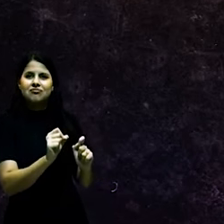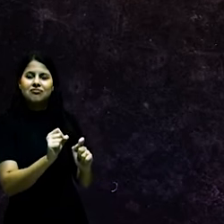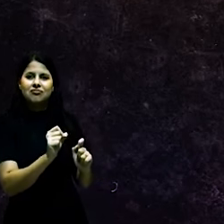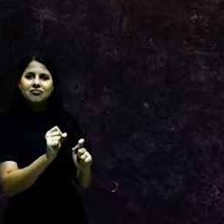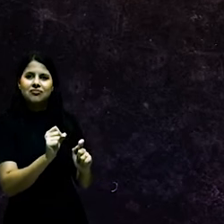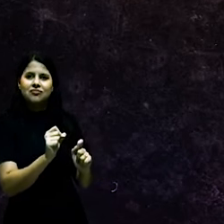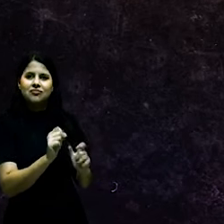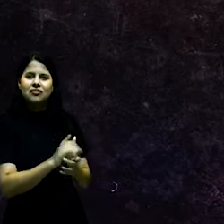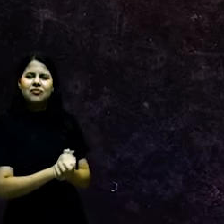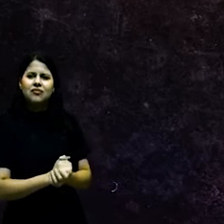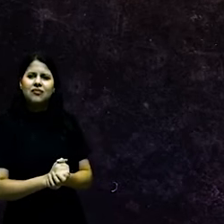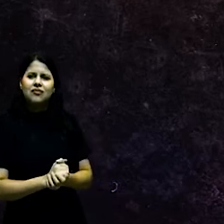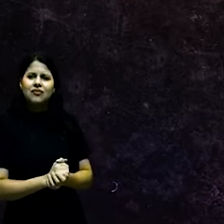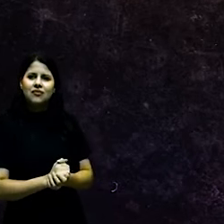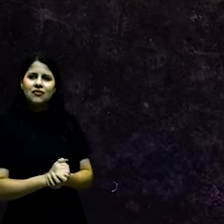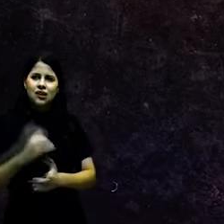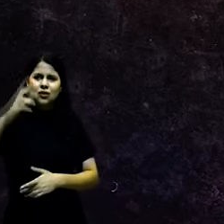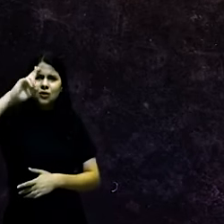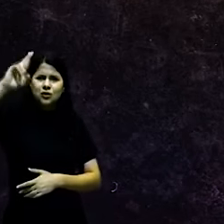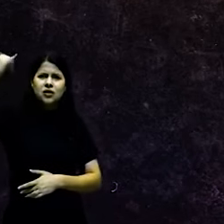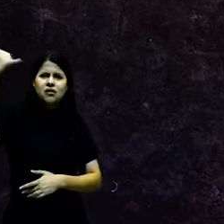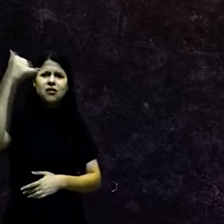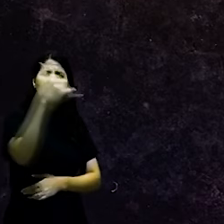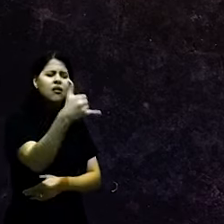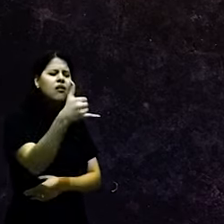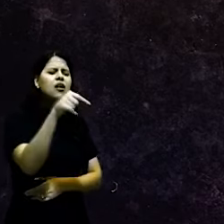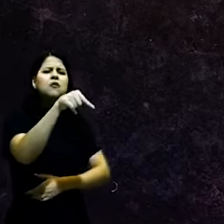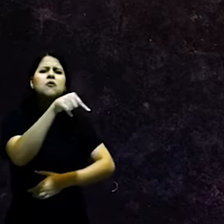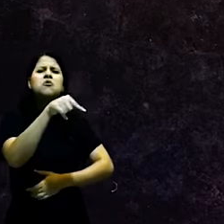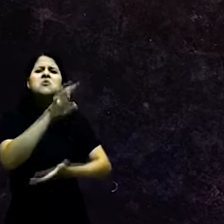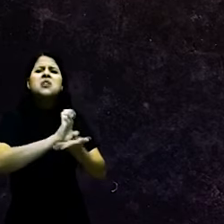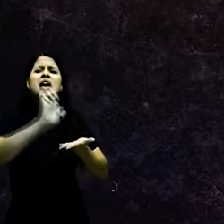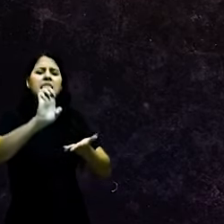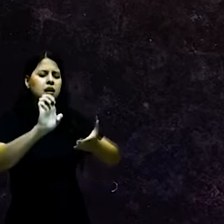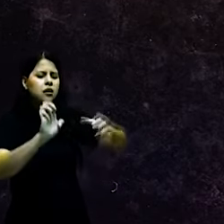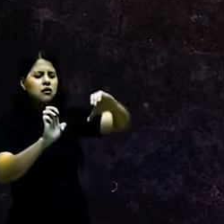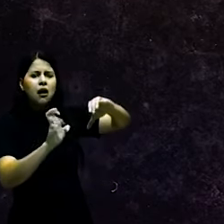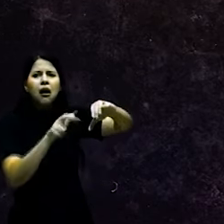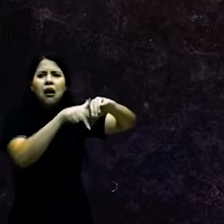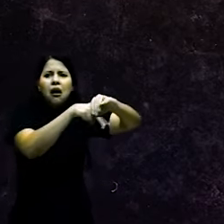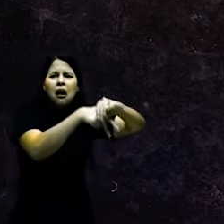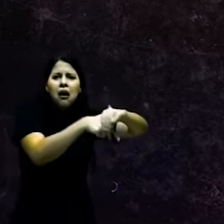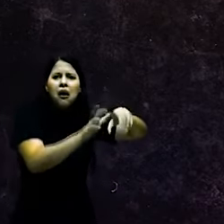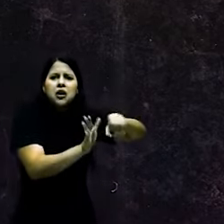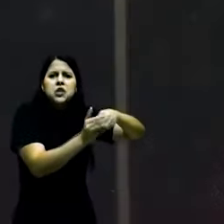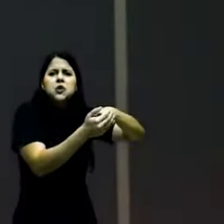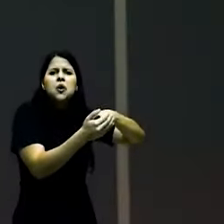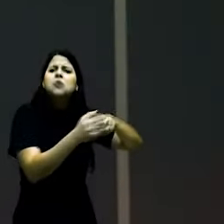noite, e a palavra do Senhor veio a ele e disse: o que que você está fazendo aqui,